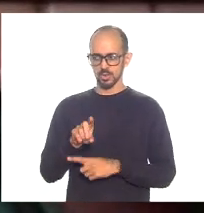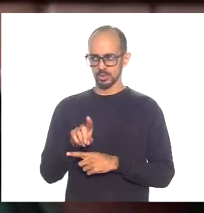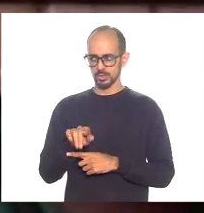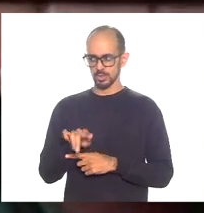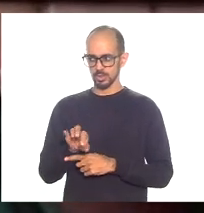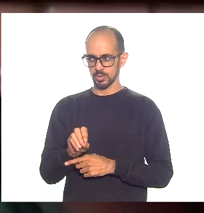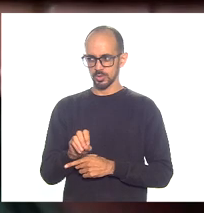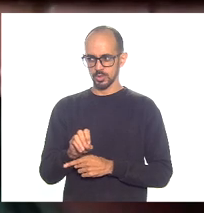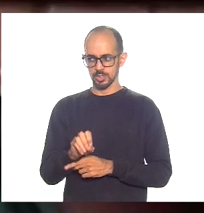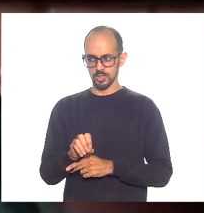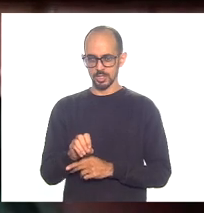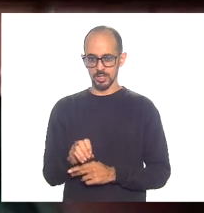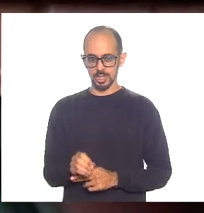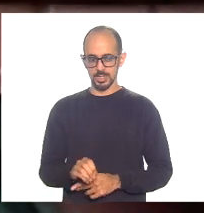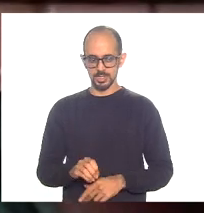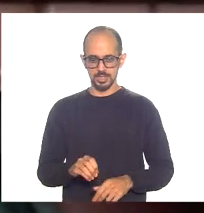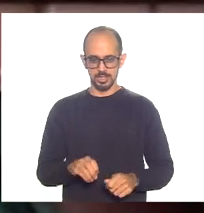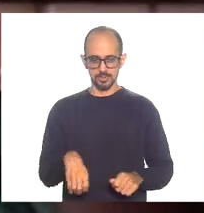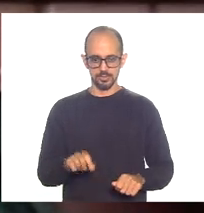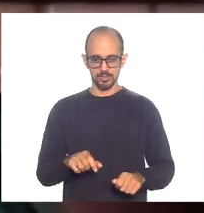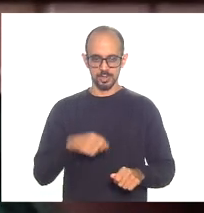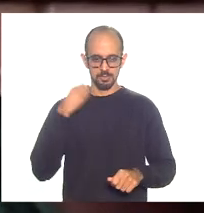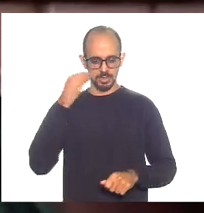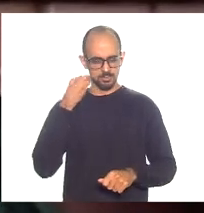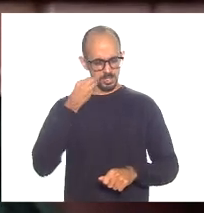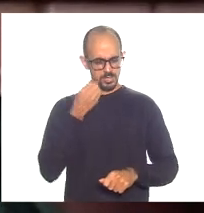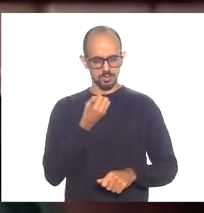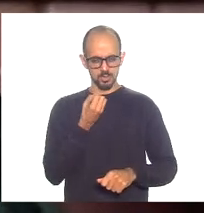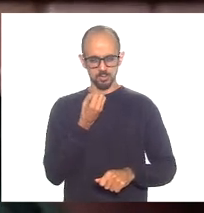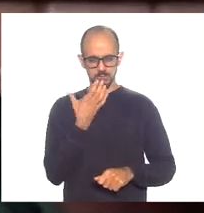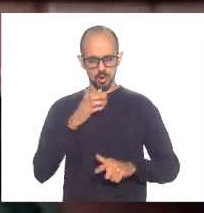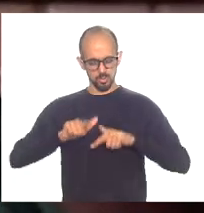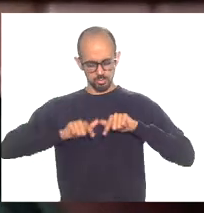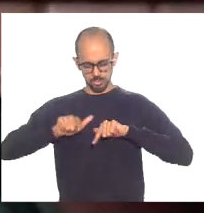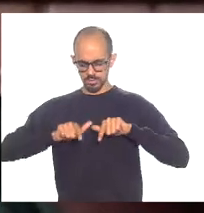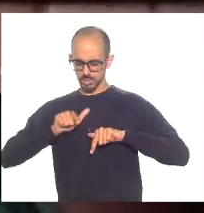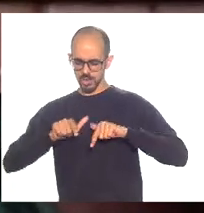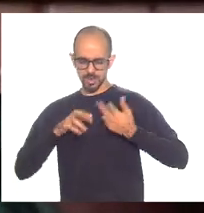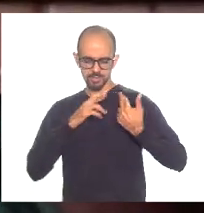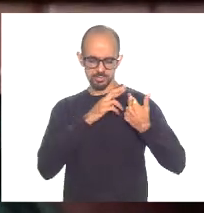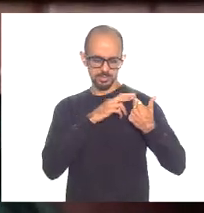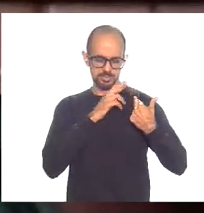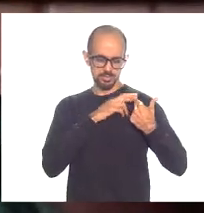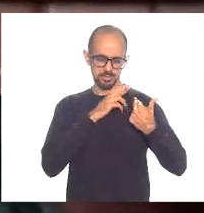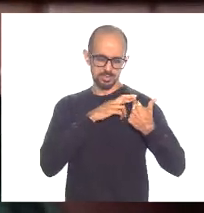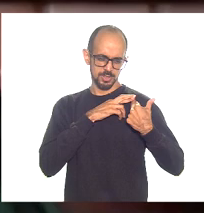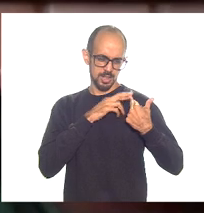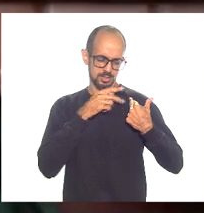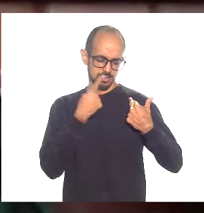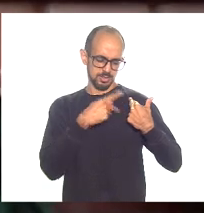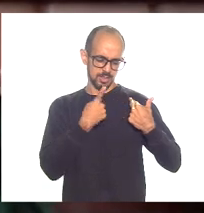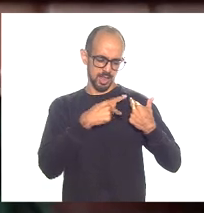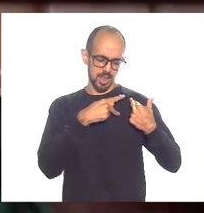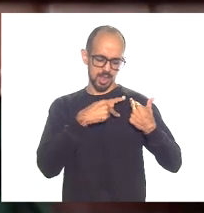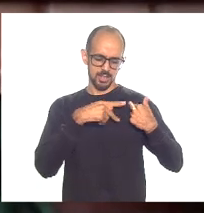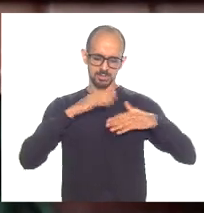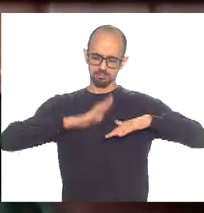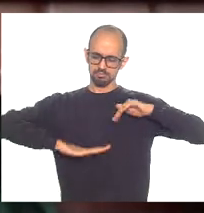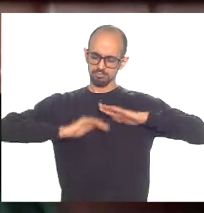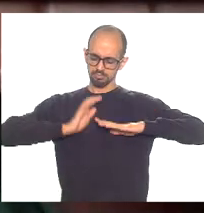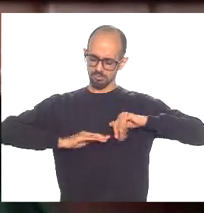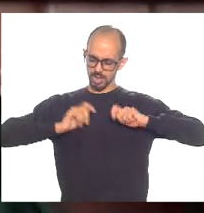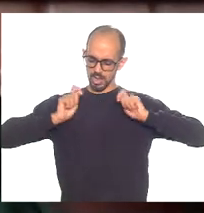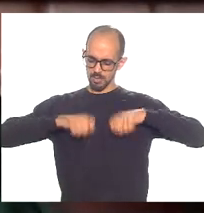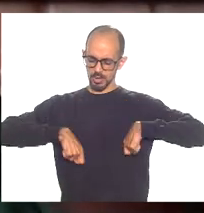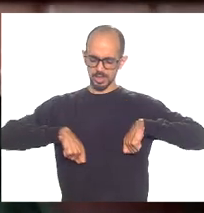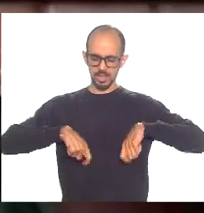grata experiência a relação com esse deputado tão sério, tão responsável e tão habilidoso,